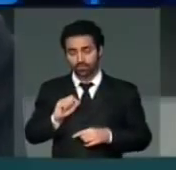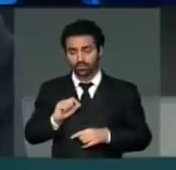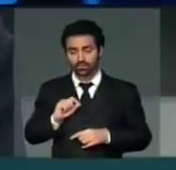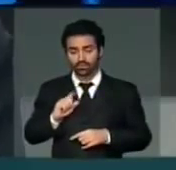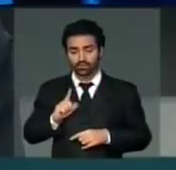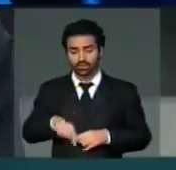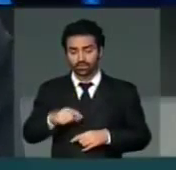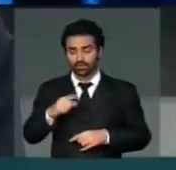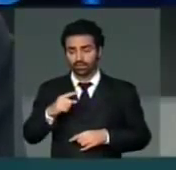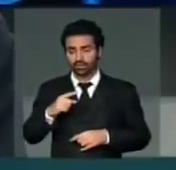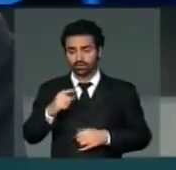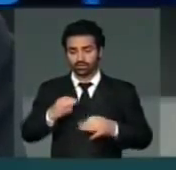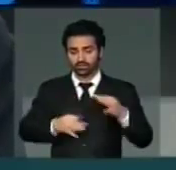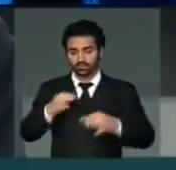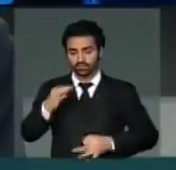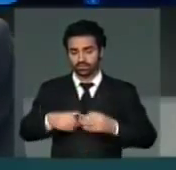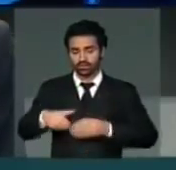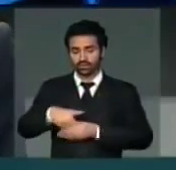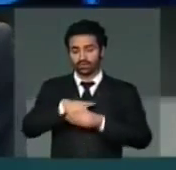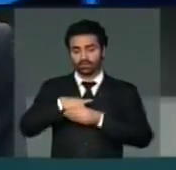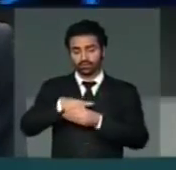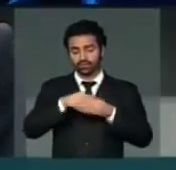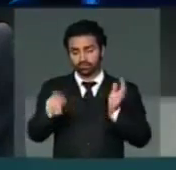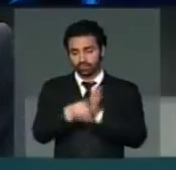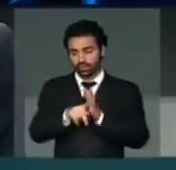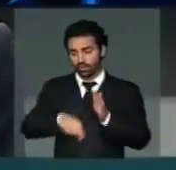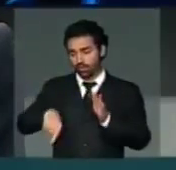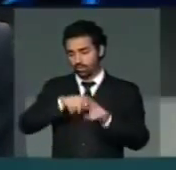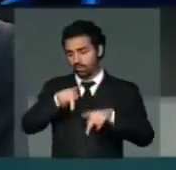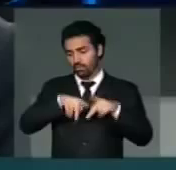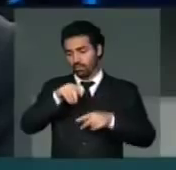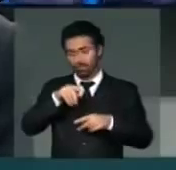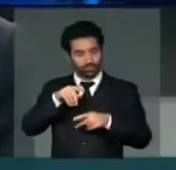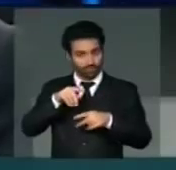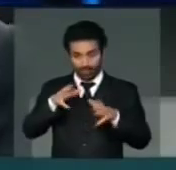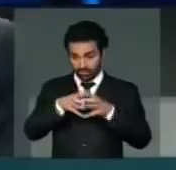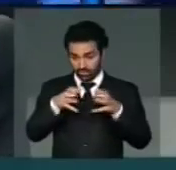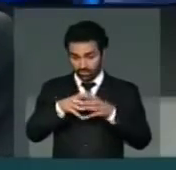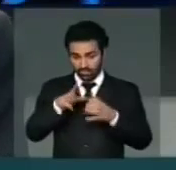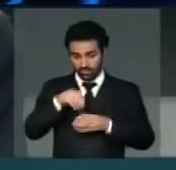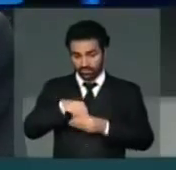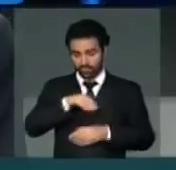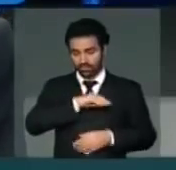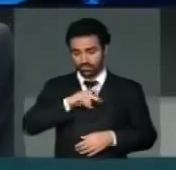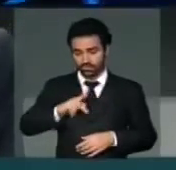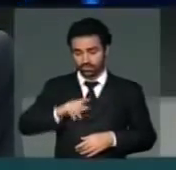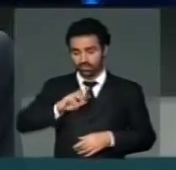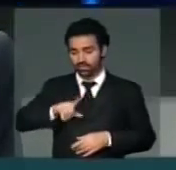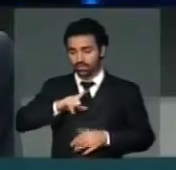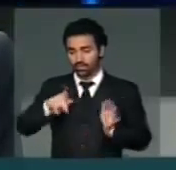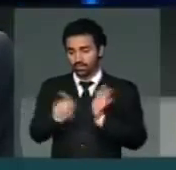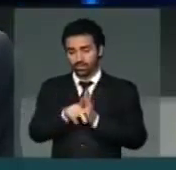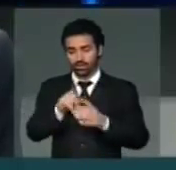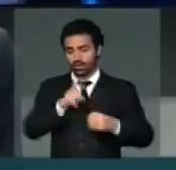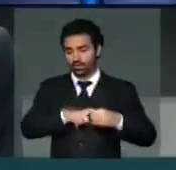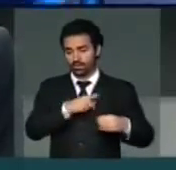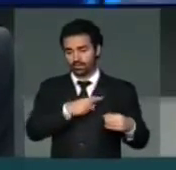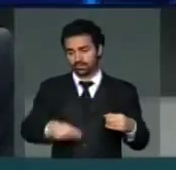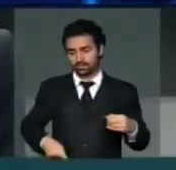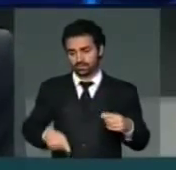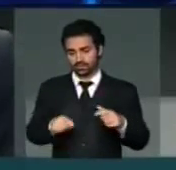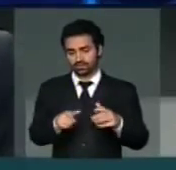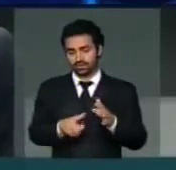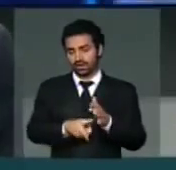por um procurador-geral eleito pelos seus pares e não tirado da algibeira do presidente da República, como